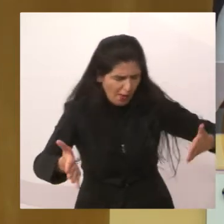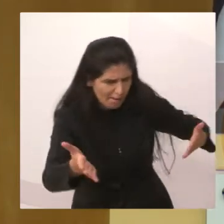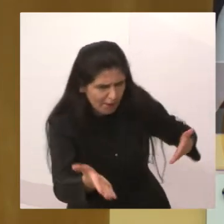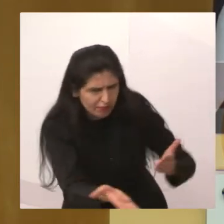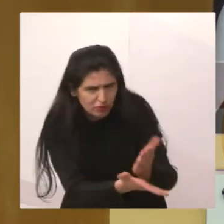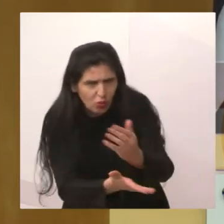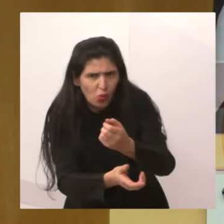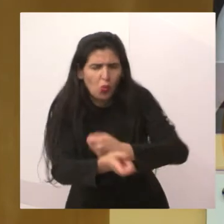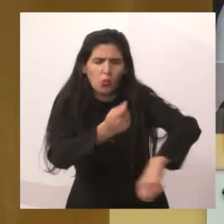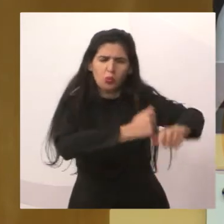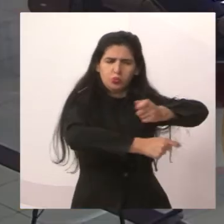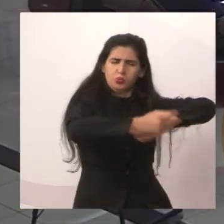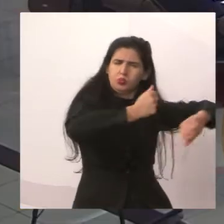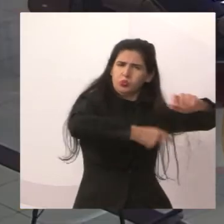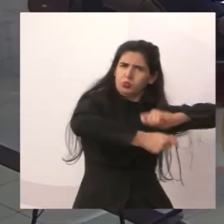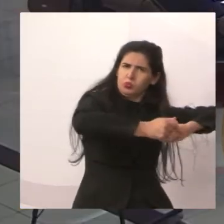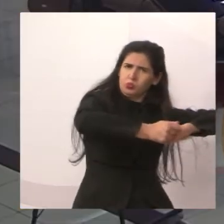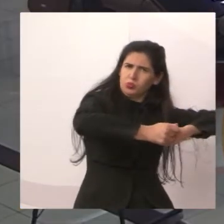do prefeito Marco Aurélio.